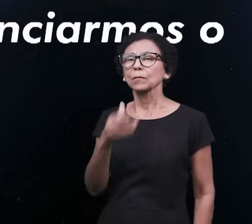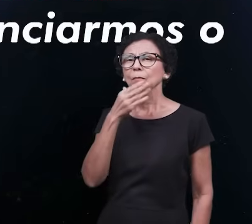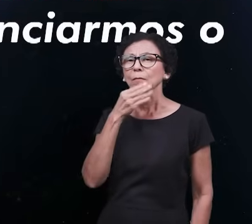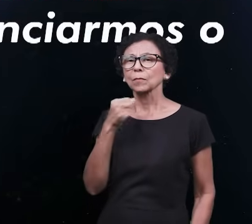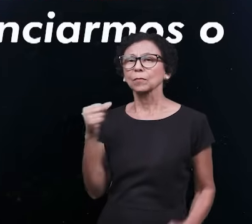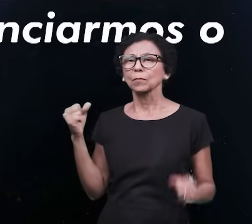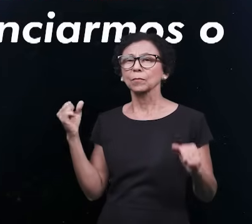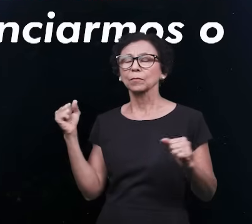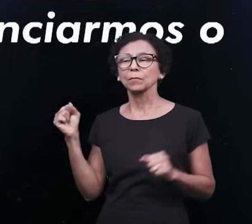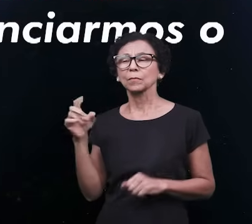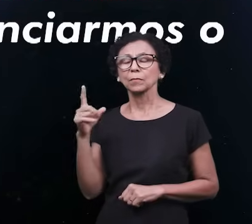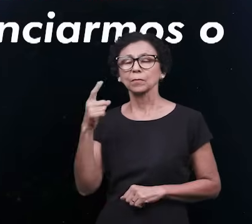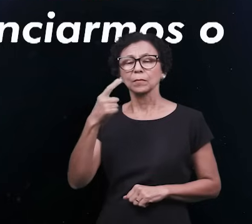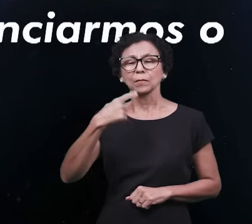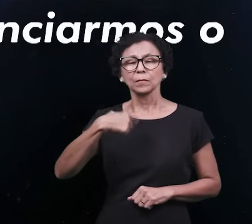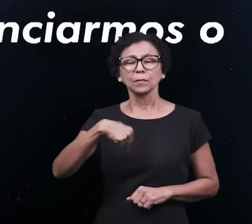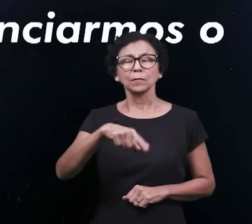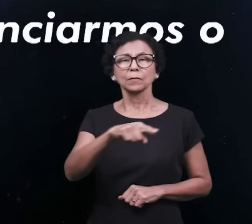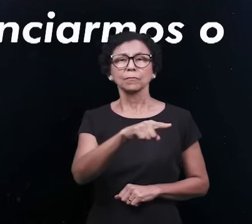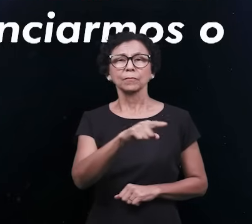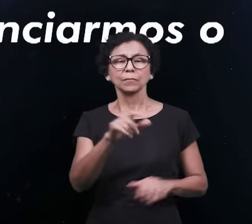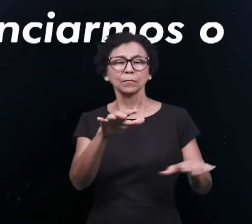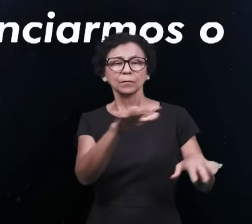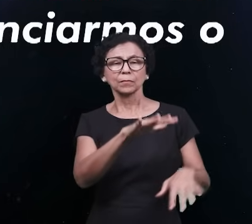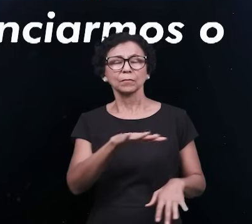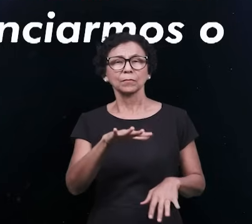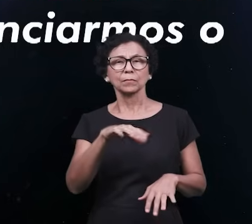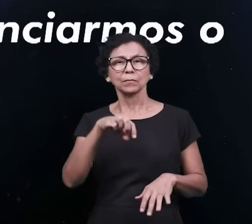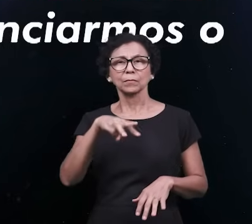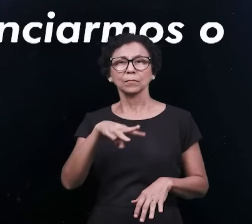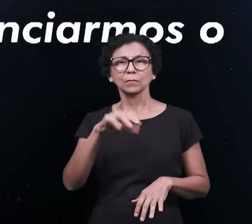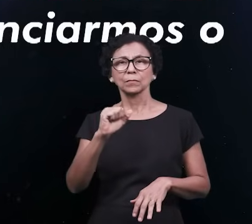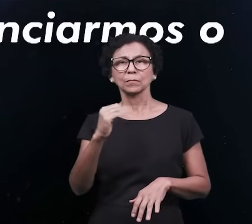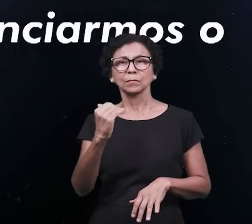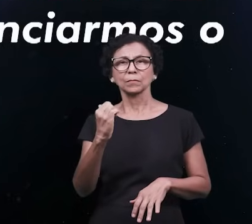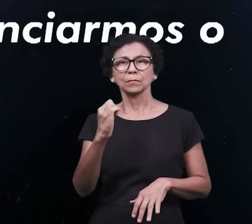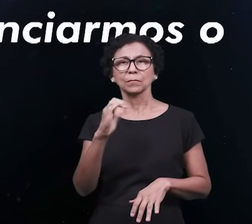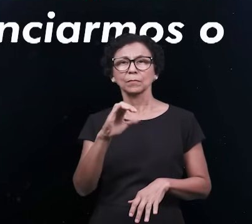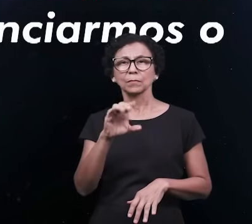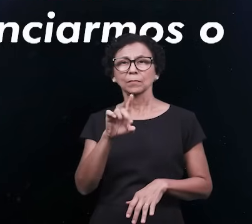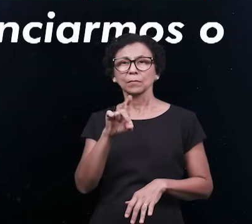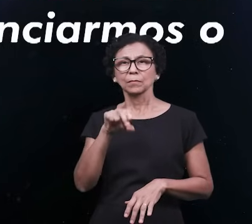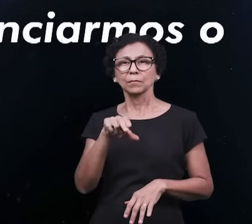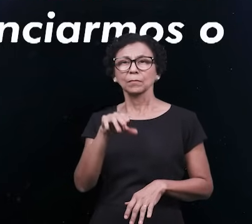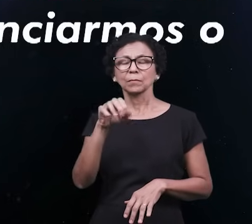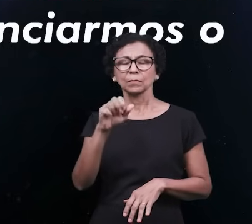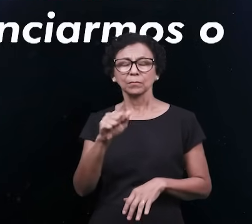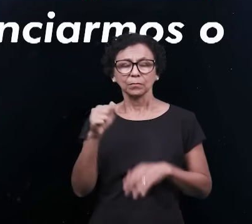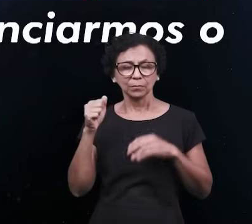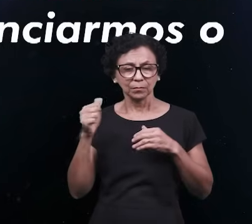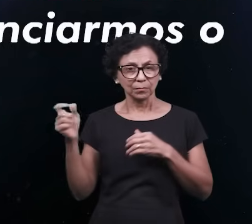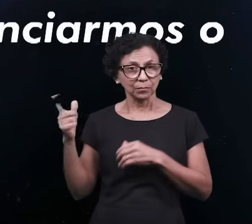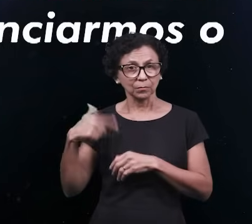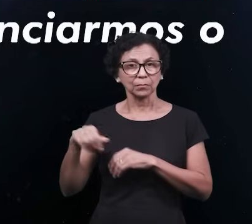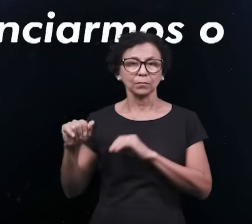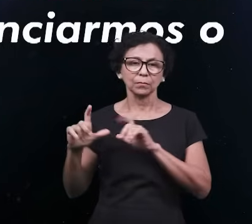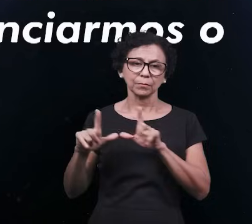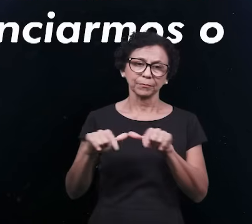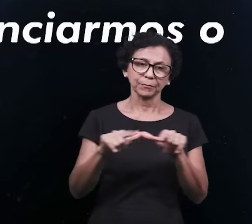dizendo: Passa à Macedônia e ajuda-nos. E logo depois dessa visão procuramos partir para a